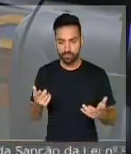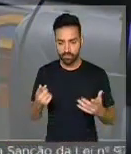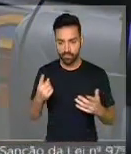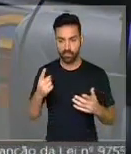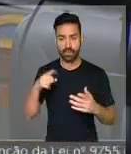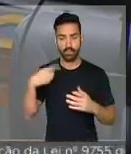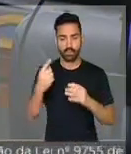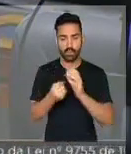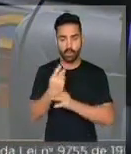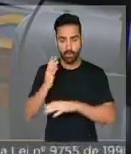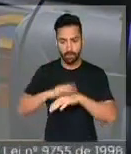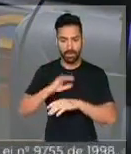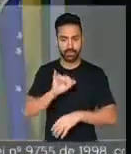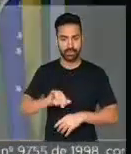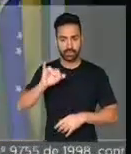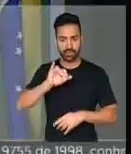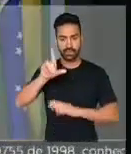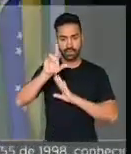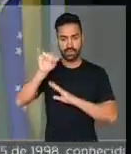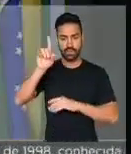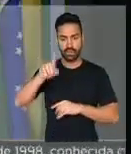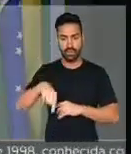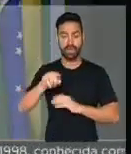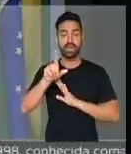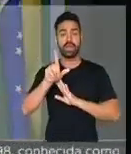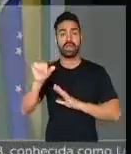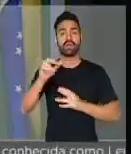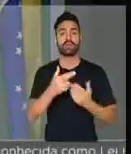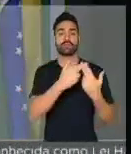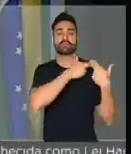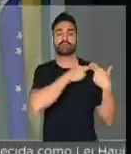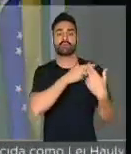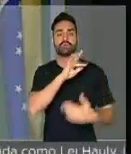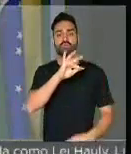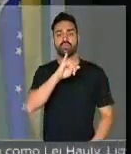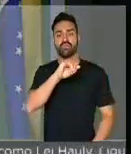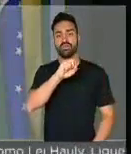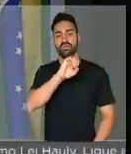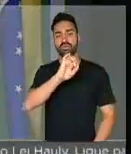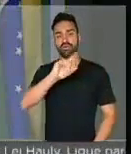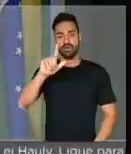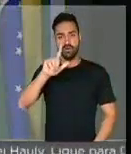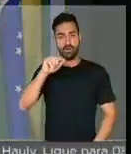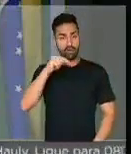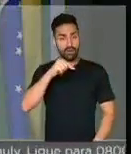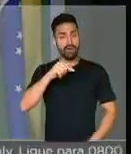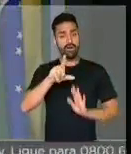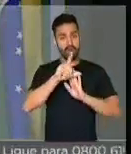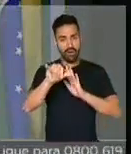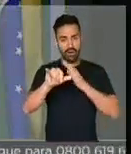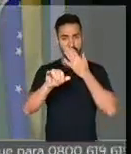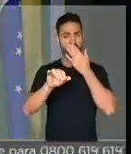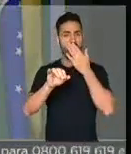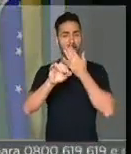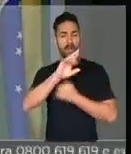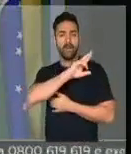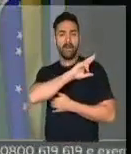mais importantes leis, que é a lei de responsabilidade fiscal. Essa lei de responsabilidade